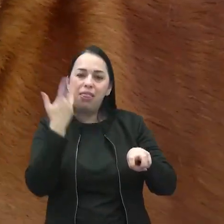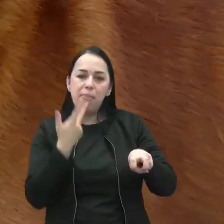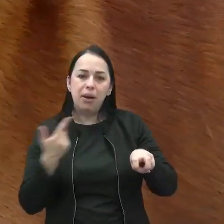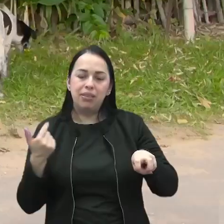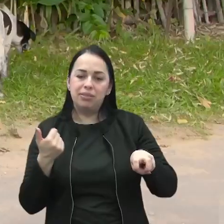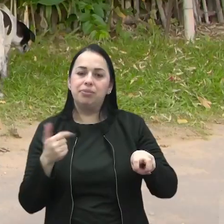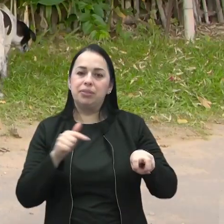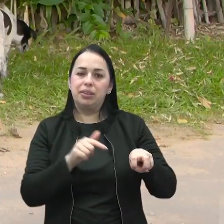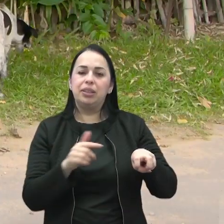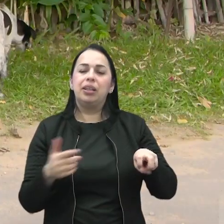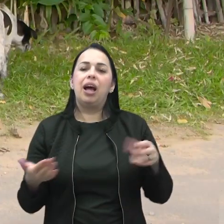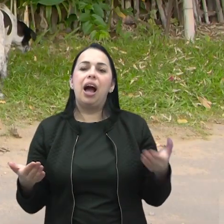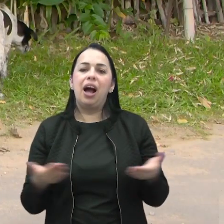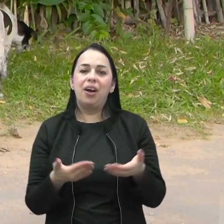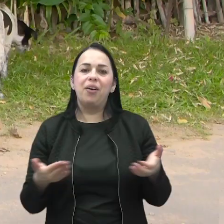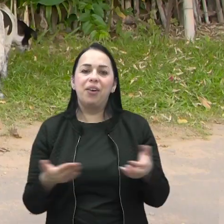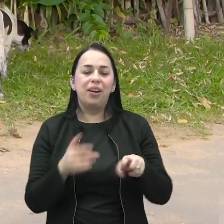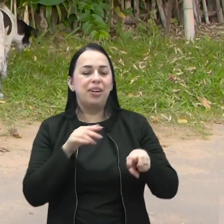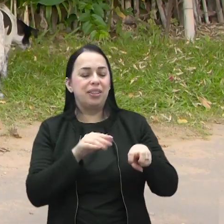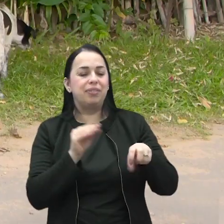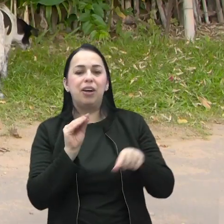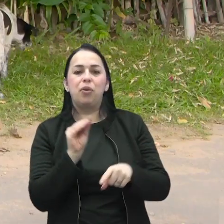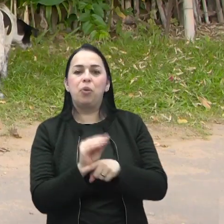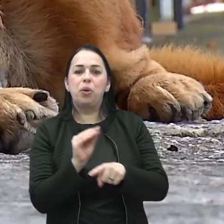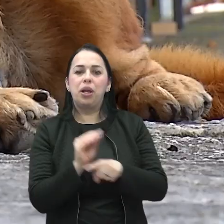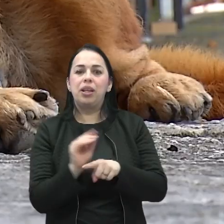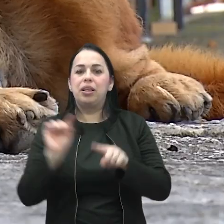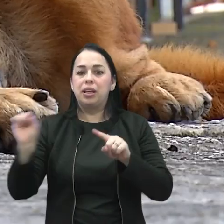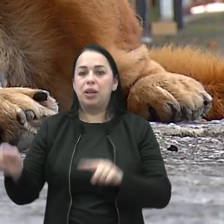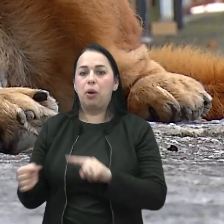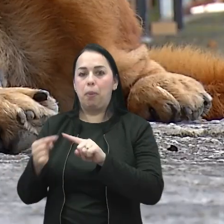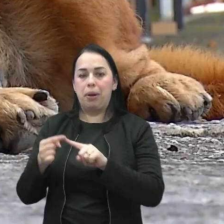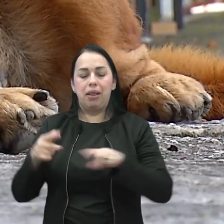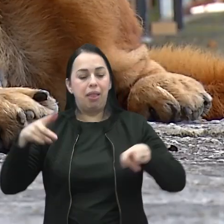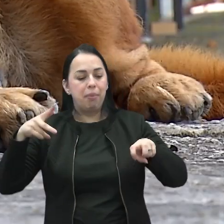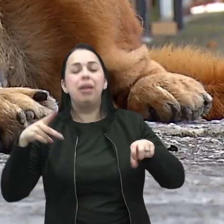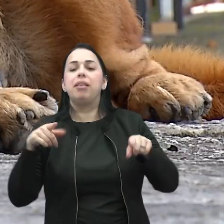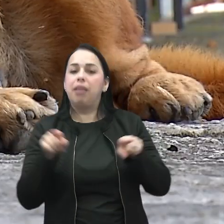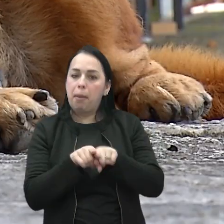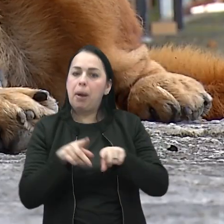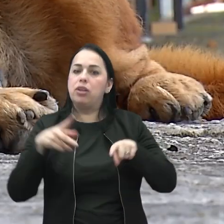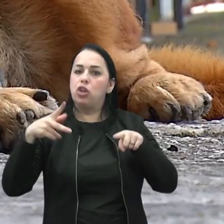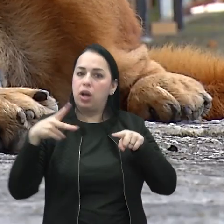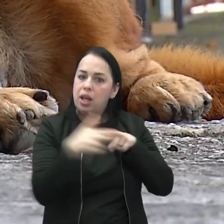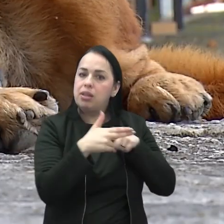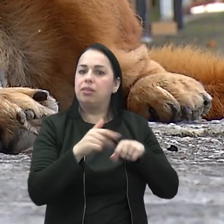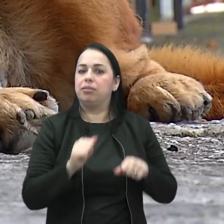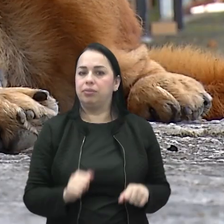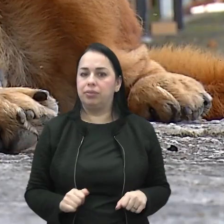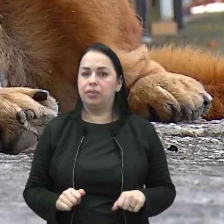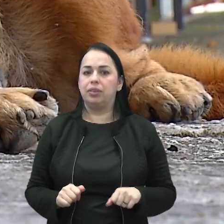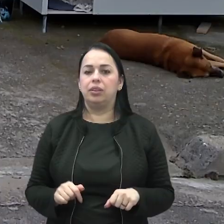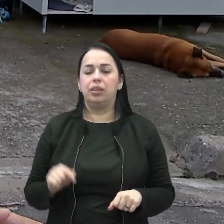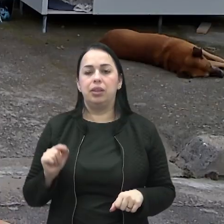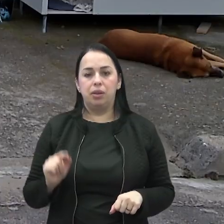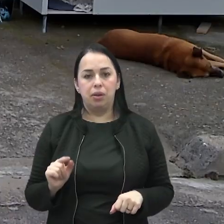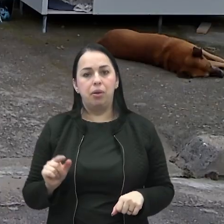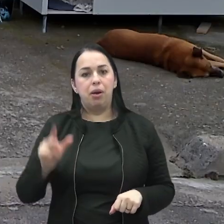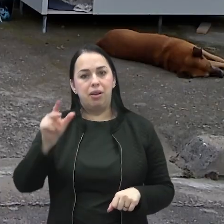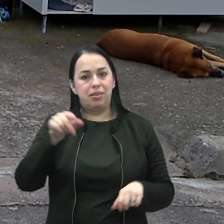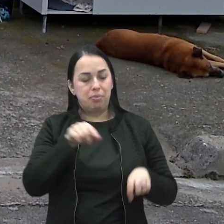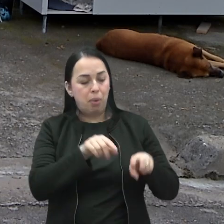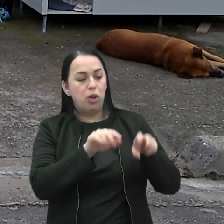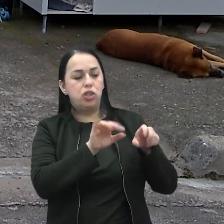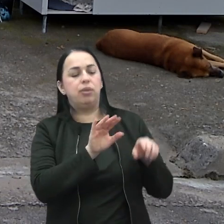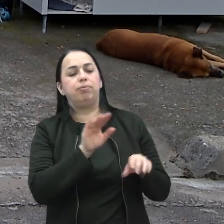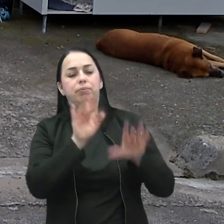rua, que, a partir da medida, também poderão ser atendidos pelo programa de castração da prefeitura. O poder público pode pegar